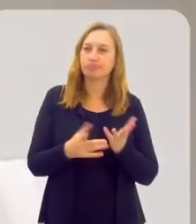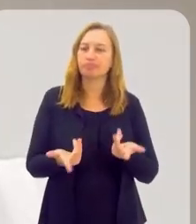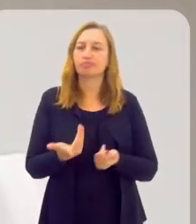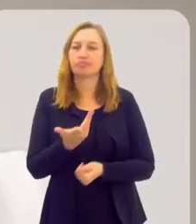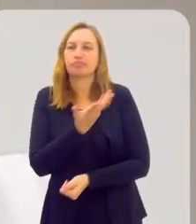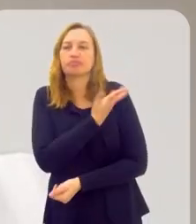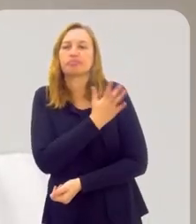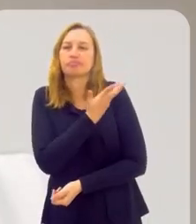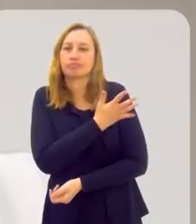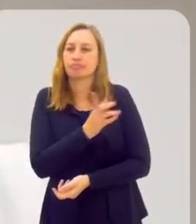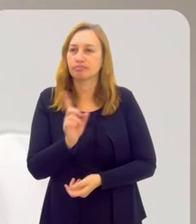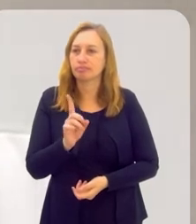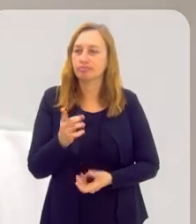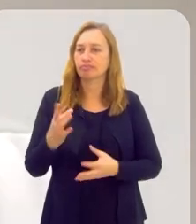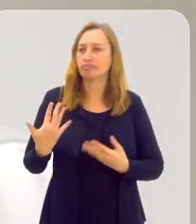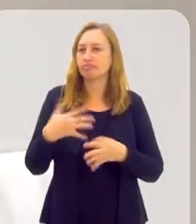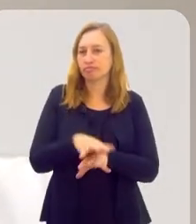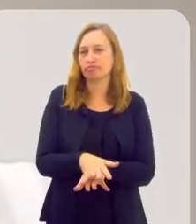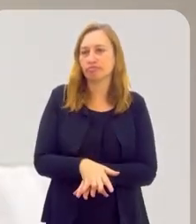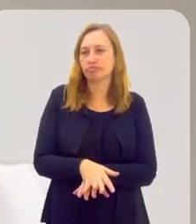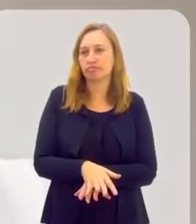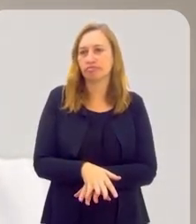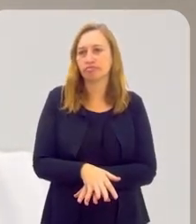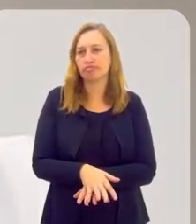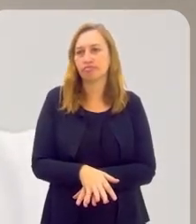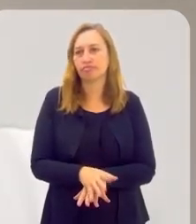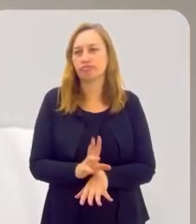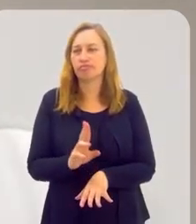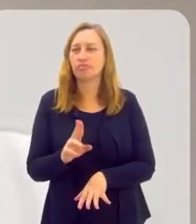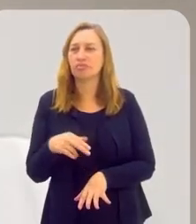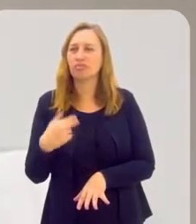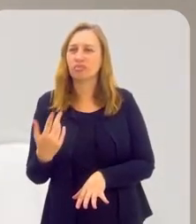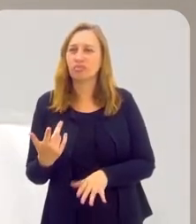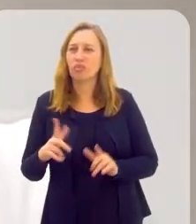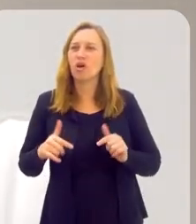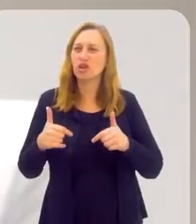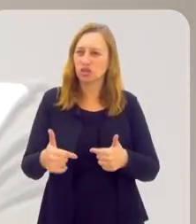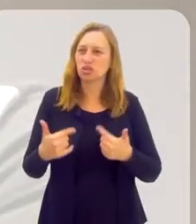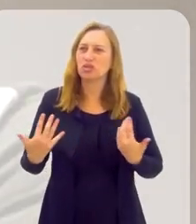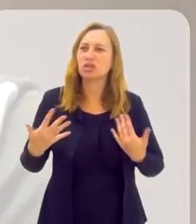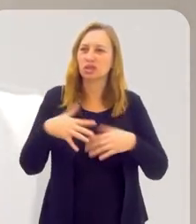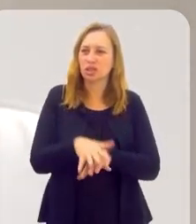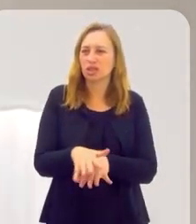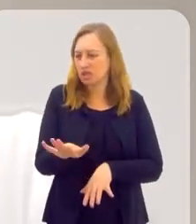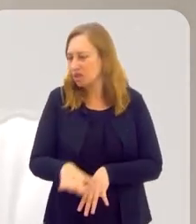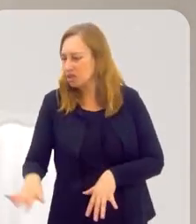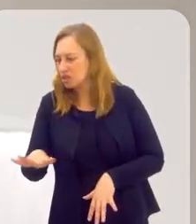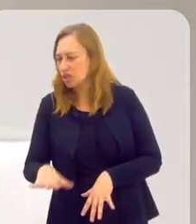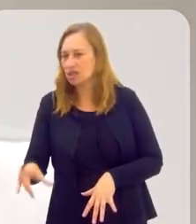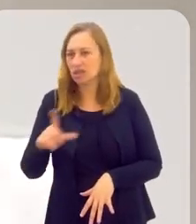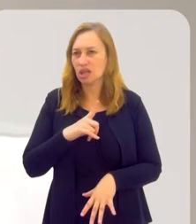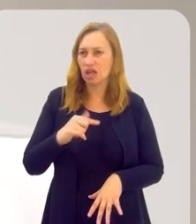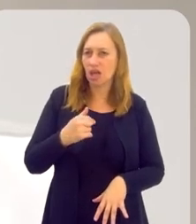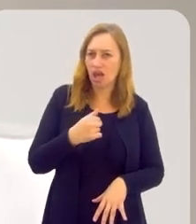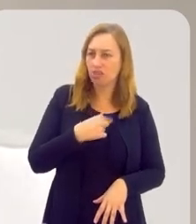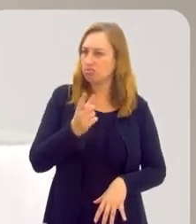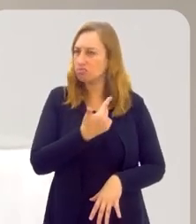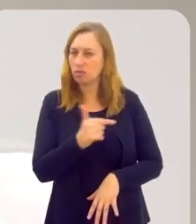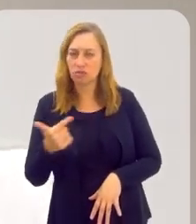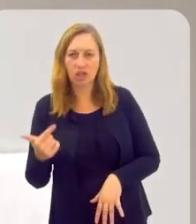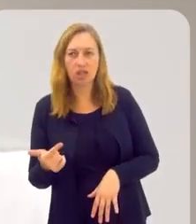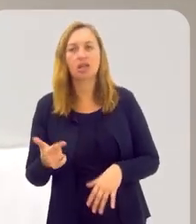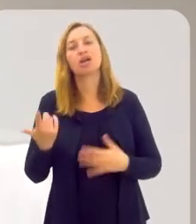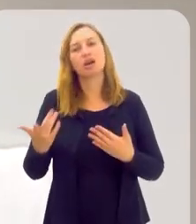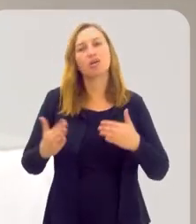questão da não inclusão, ou da tal atitude de inclusão que as crianças têm ou não têm, esta é